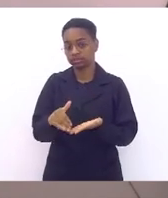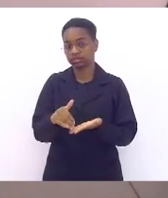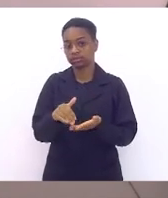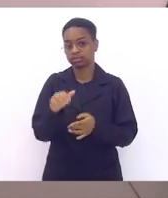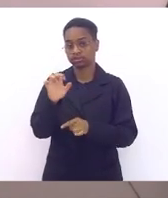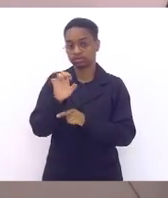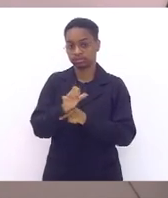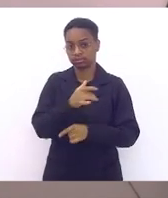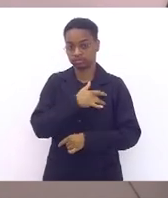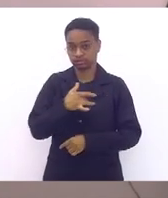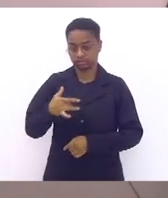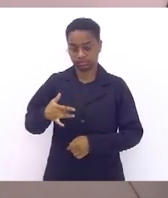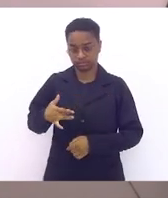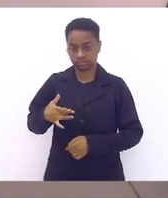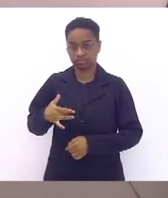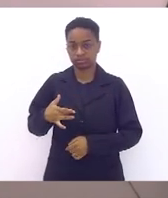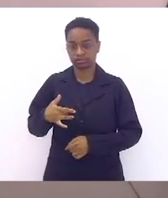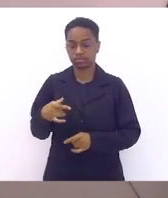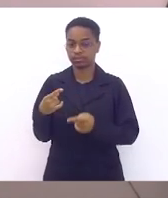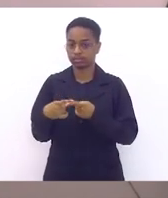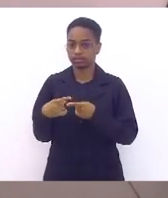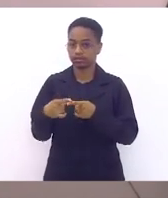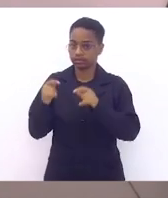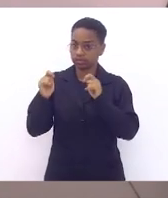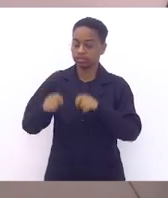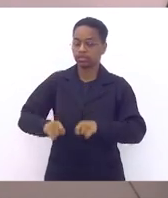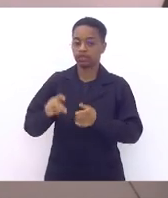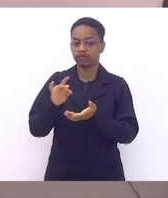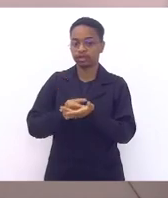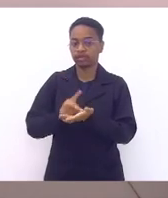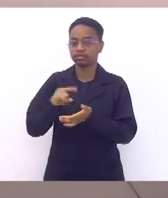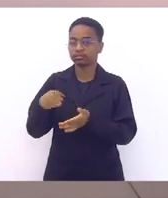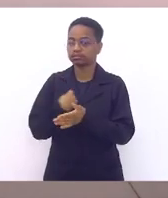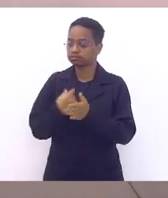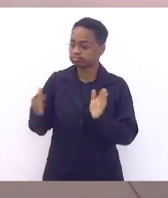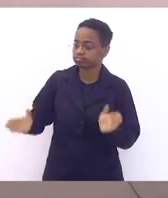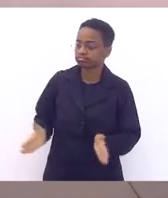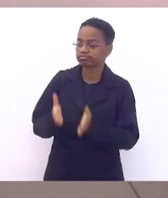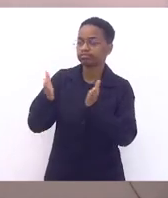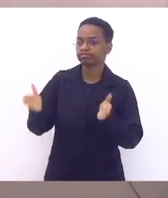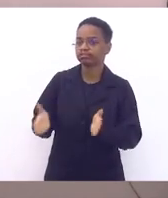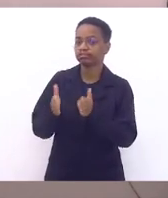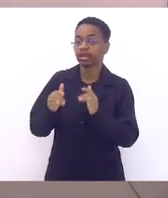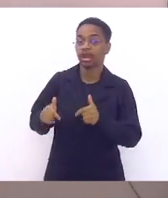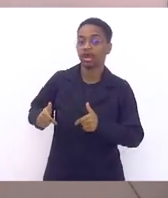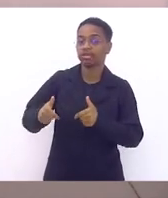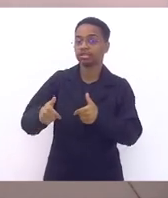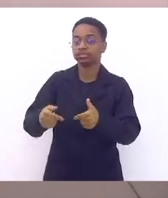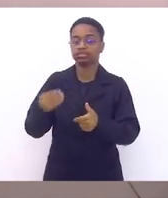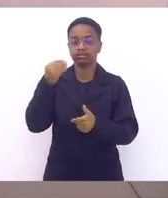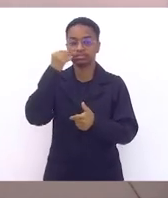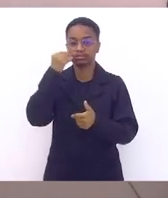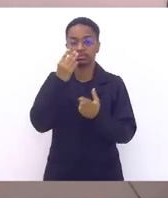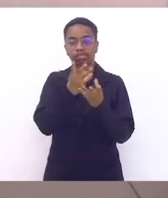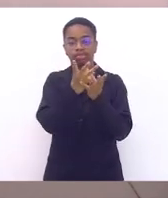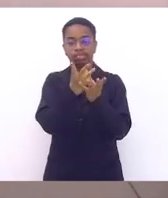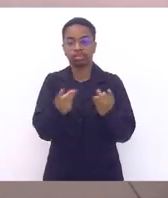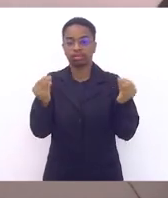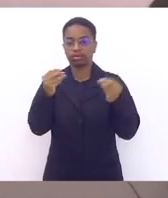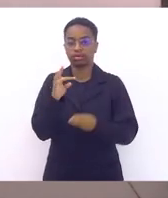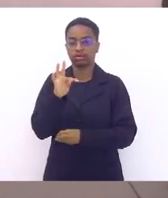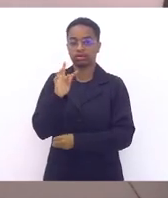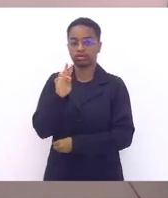de estado de saúde para que a gente pudesse fomentar as ações de enfrentamento à